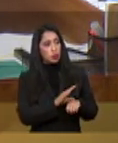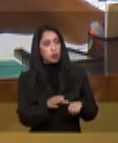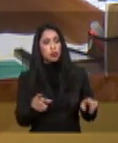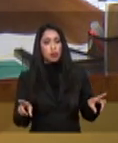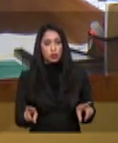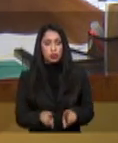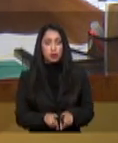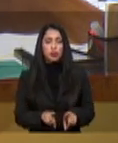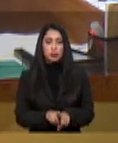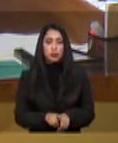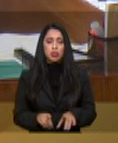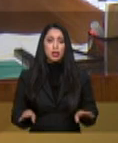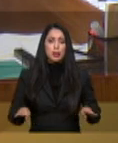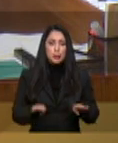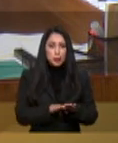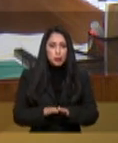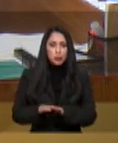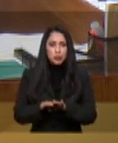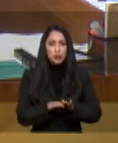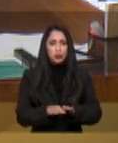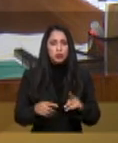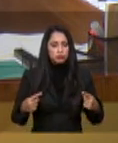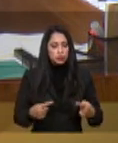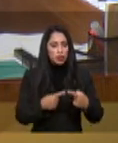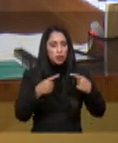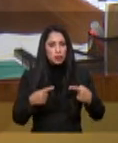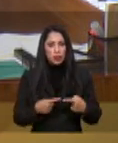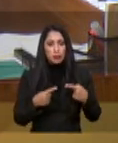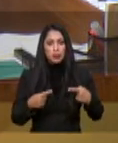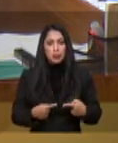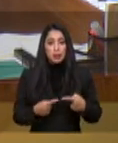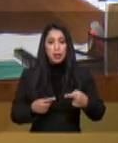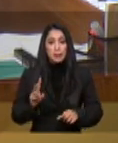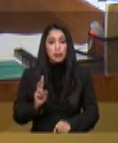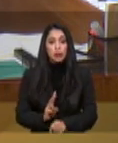como o princípio da proporcionalidade sob a perspectiva